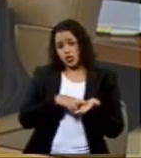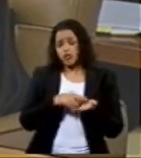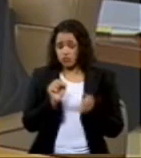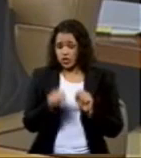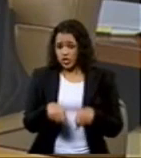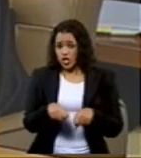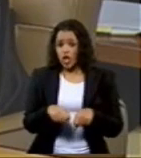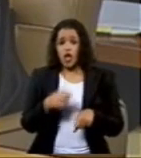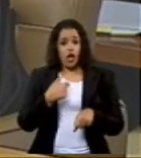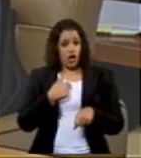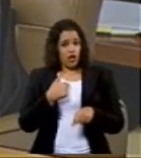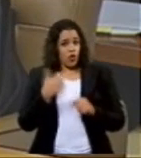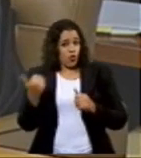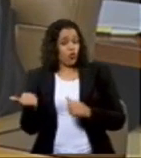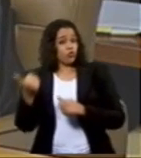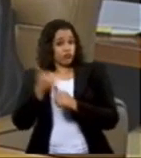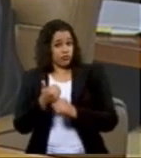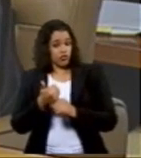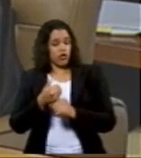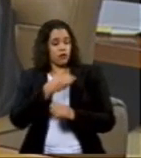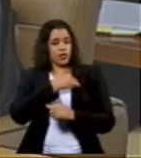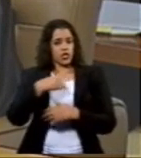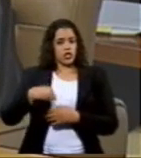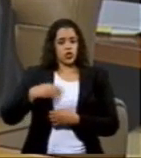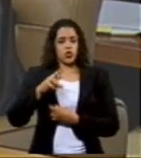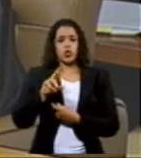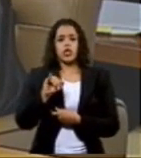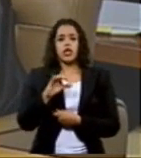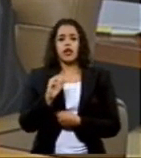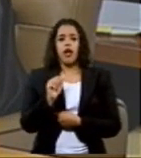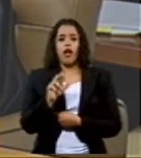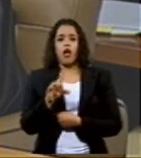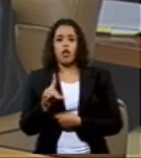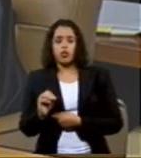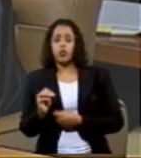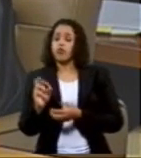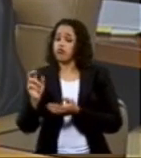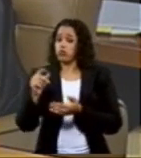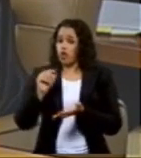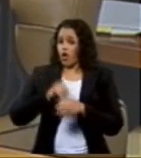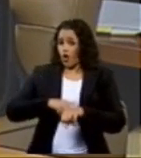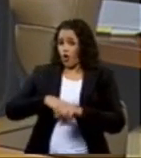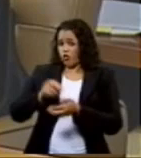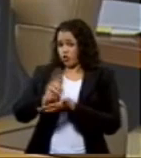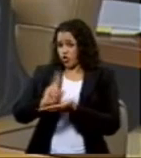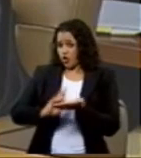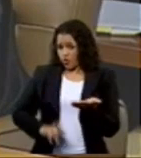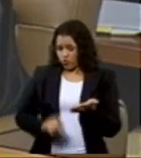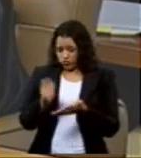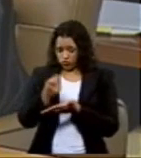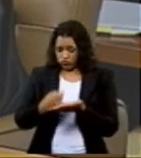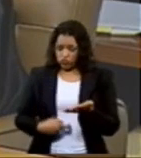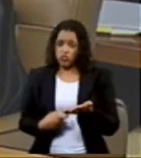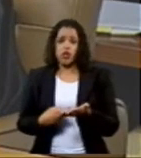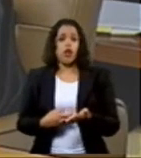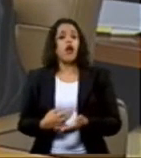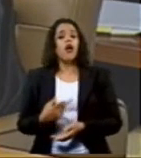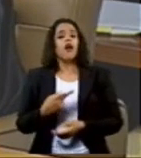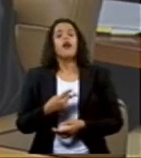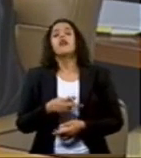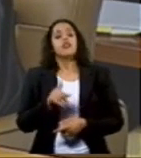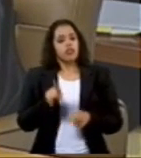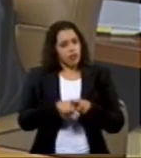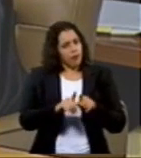repercussão. Eu sucedi o eminente ministro na relatoria. Sua Excelência também deferiu